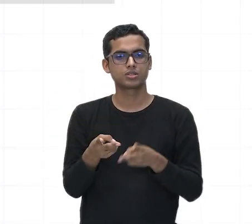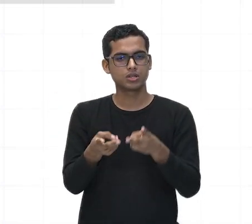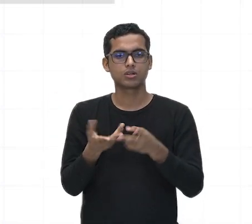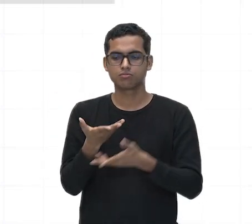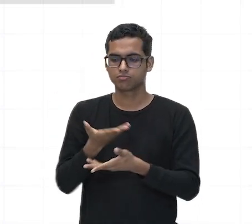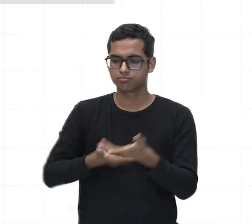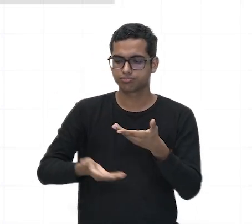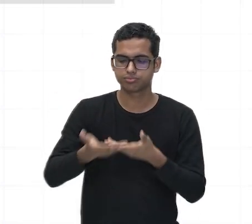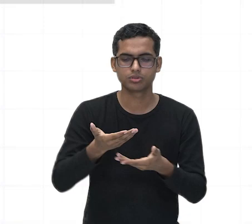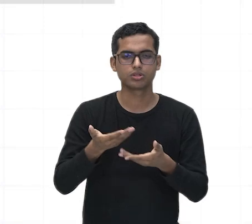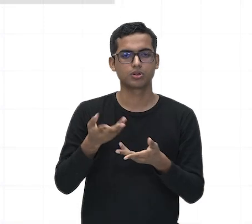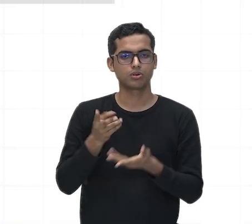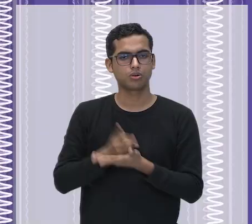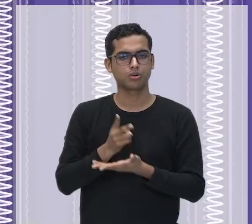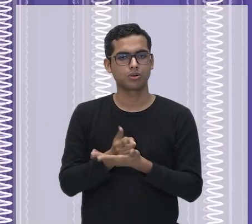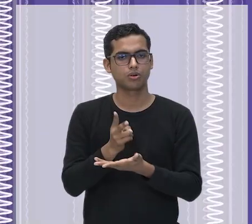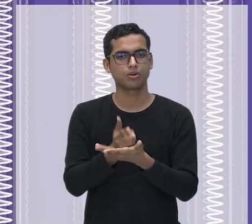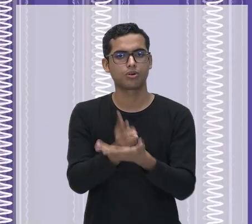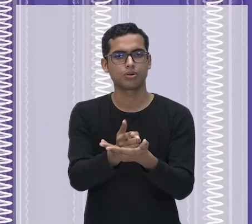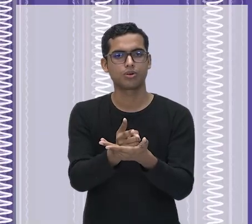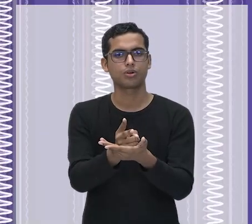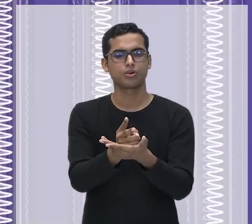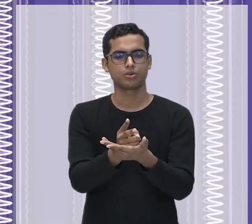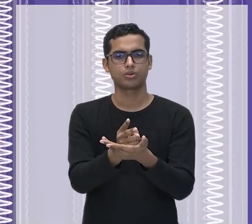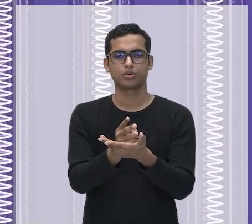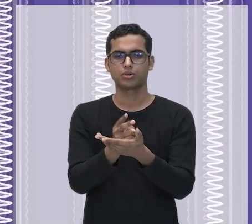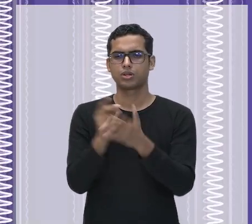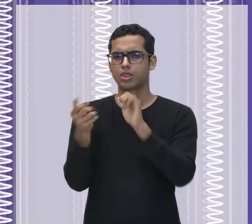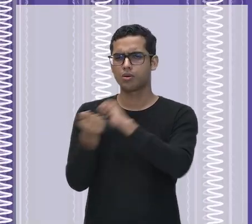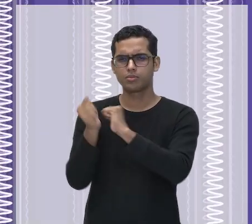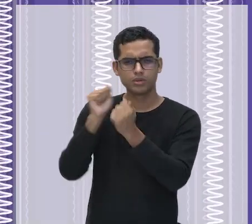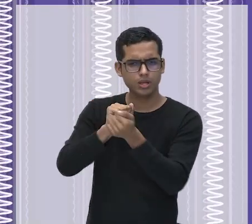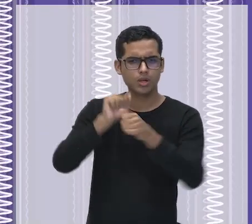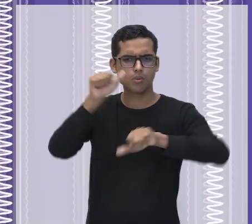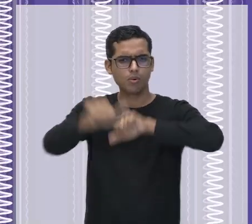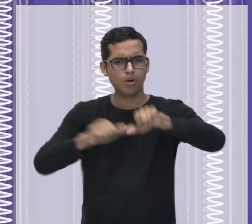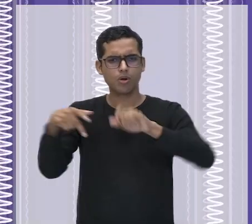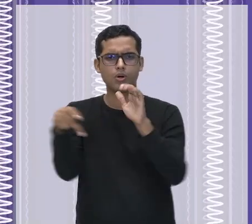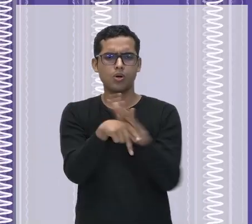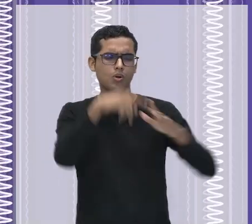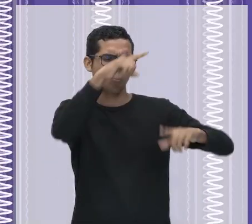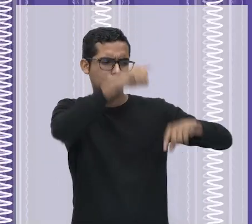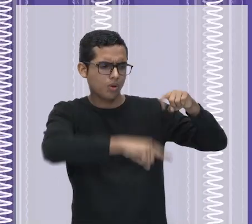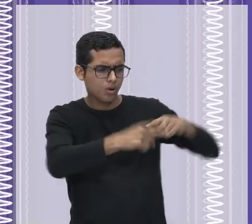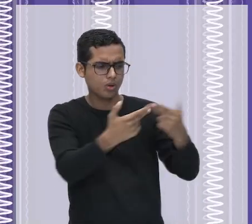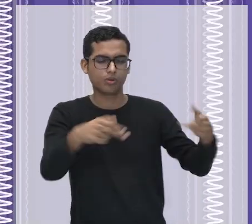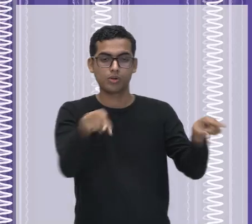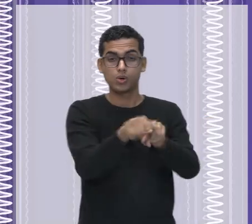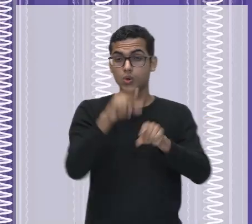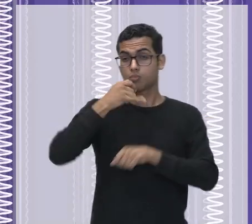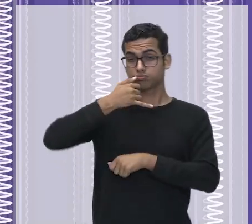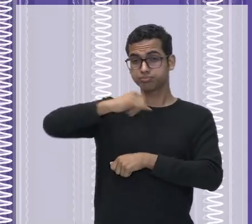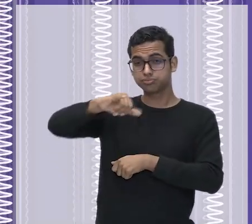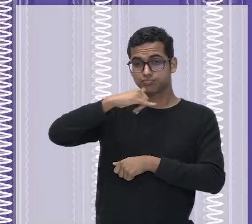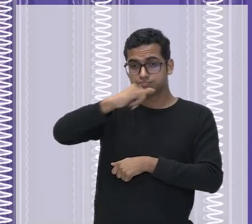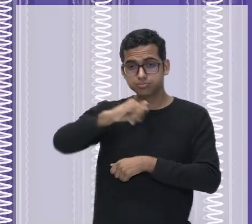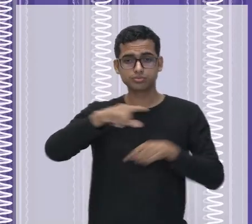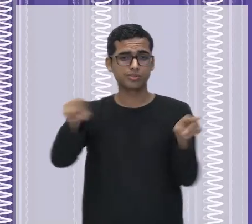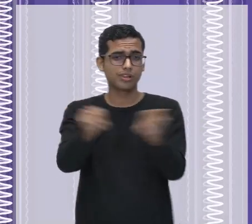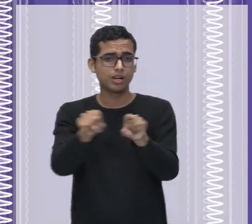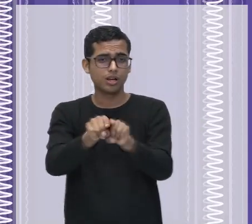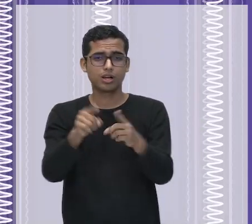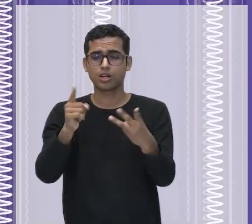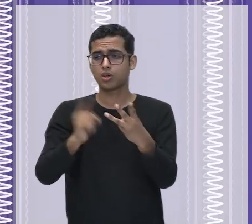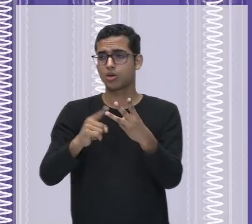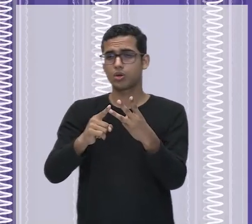constante fluxo, tudo está se transformando. A matéria, as energias, as